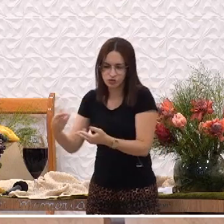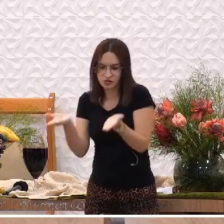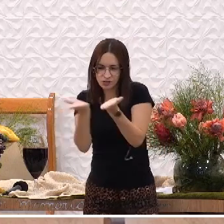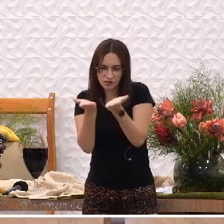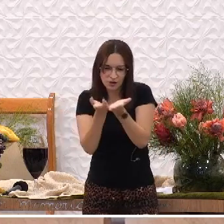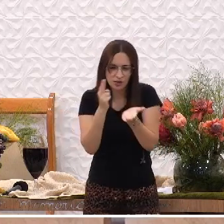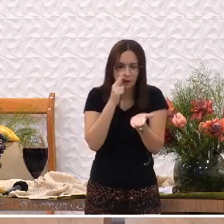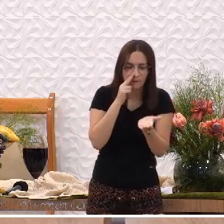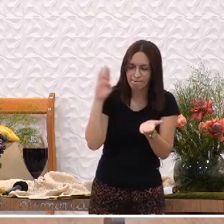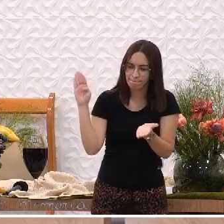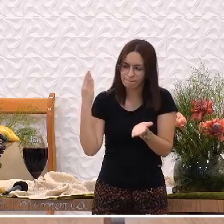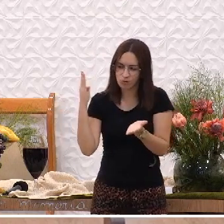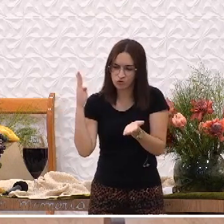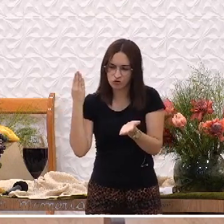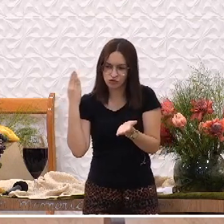batistas, pentecostais.